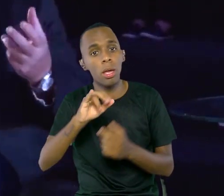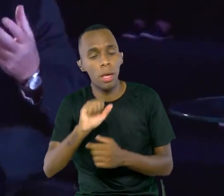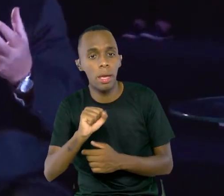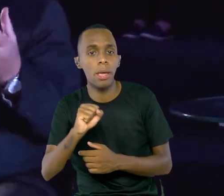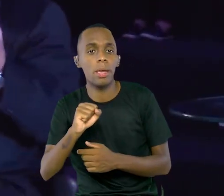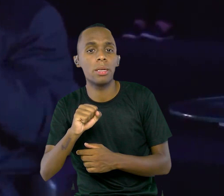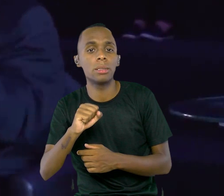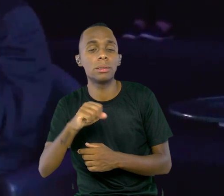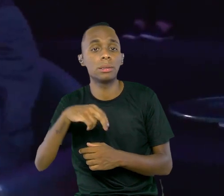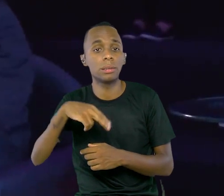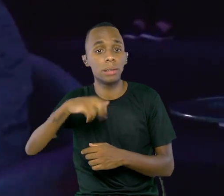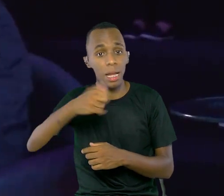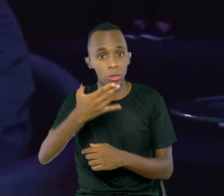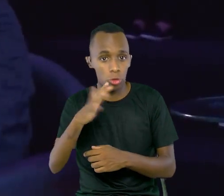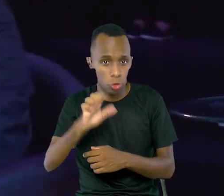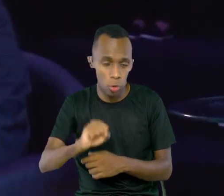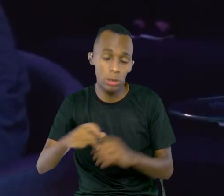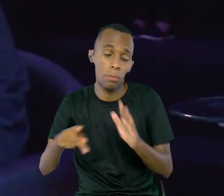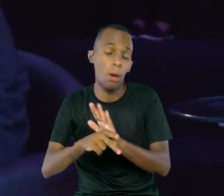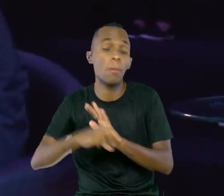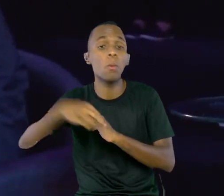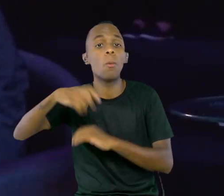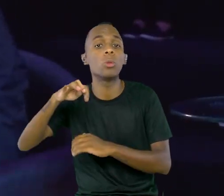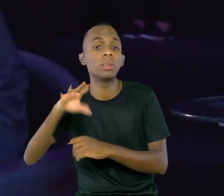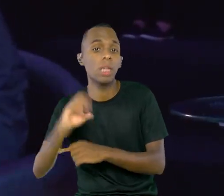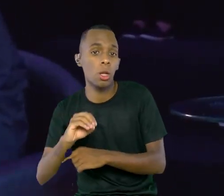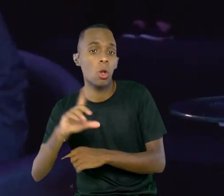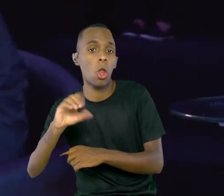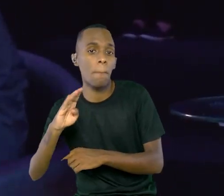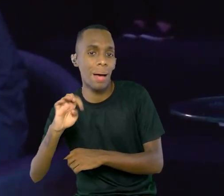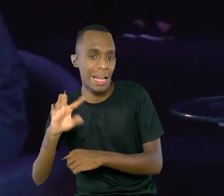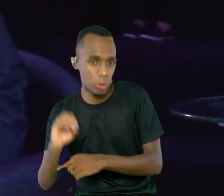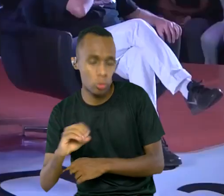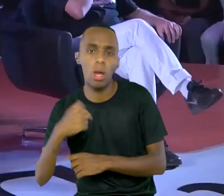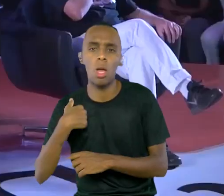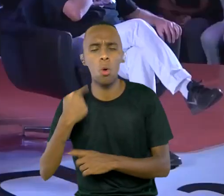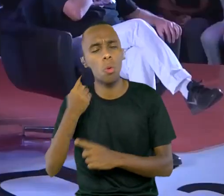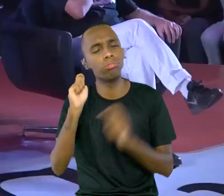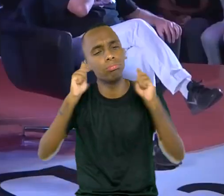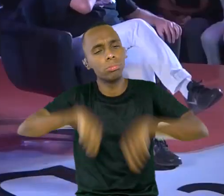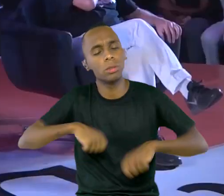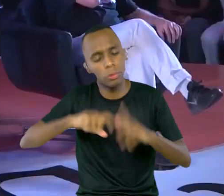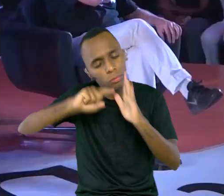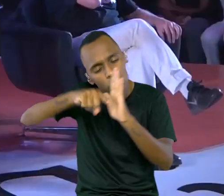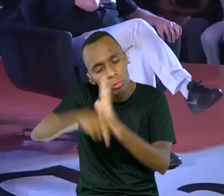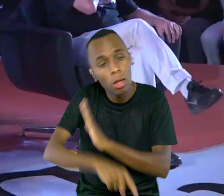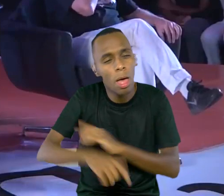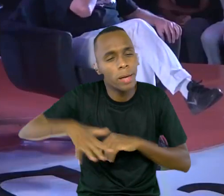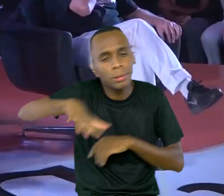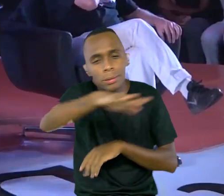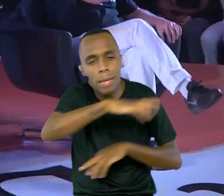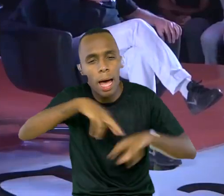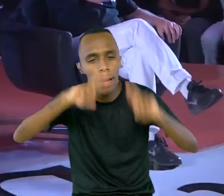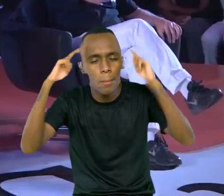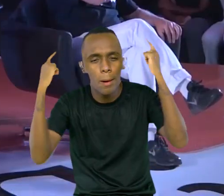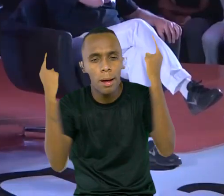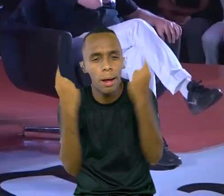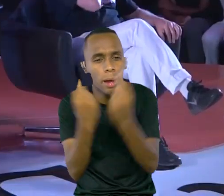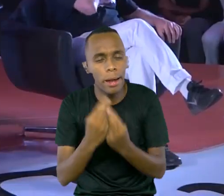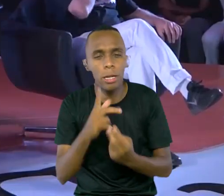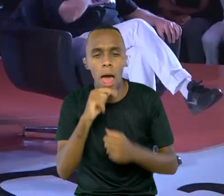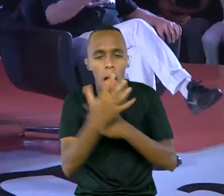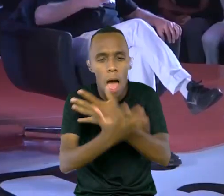foi Reinações de Narizinho, do Monteiro Lobato. Em que eu pude mergulhar lá naquele reino das